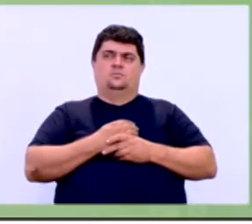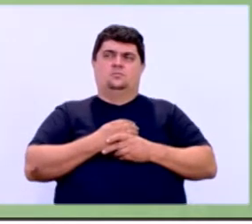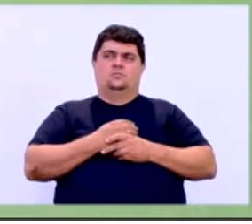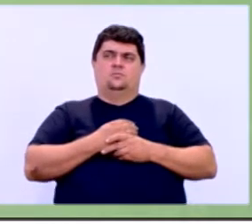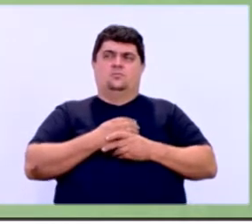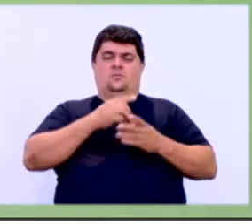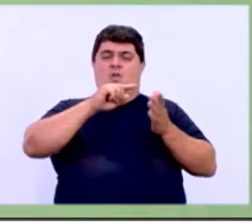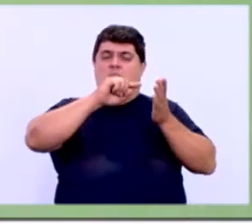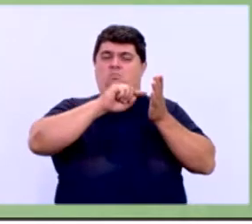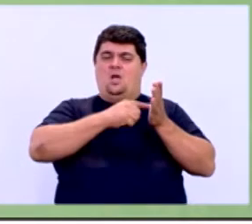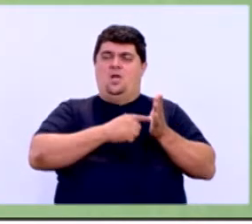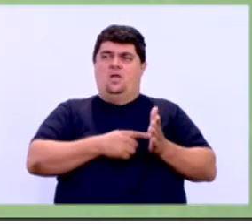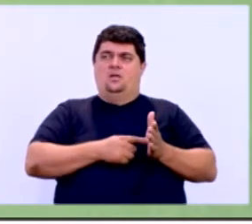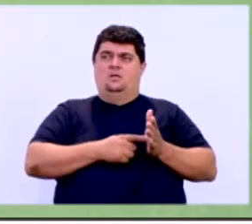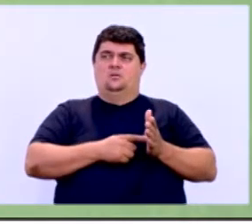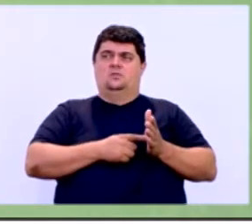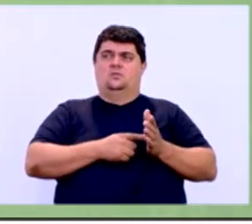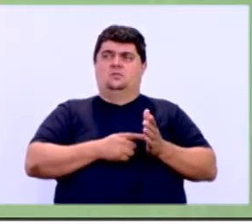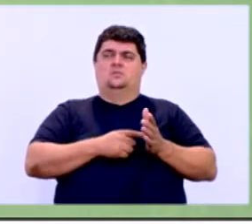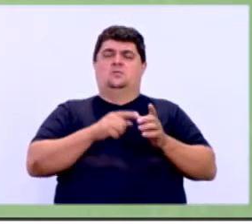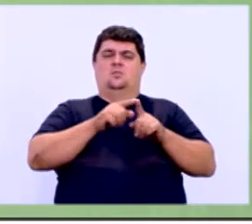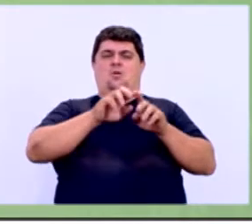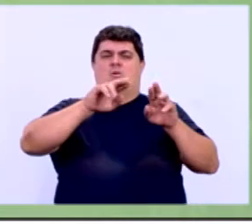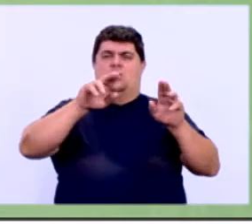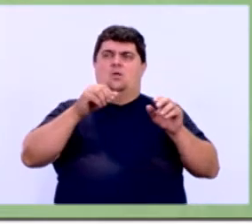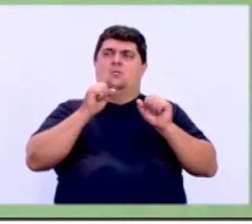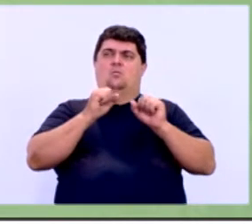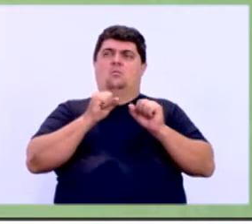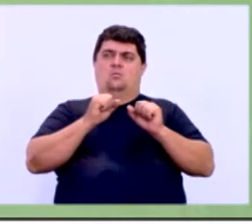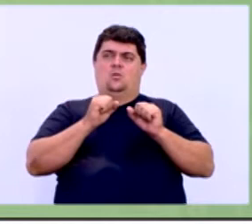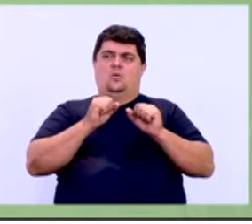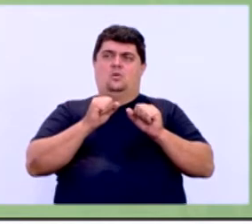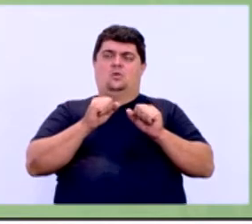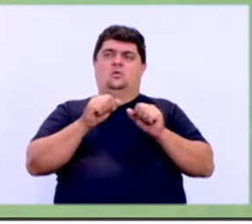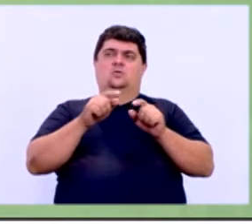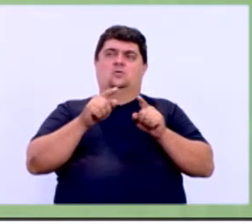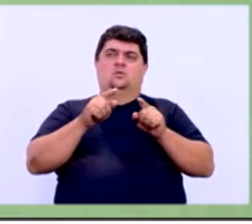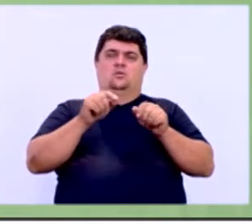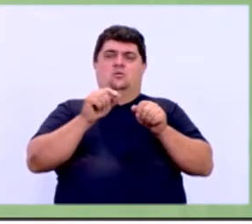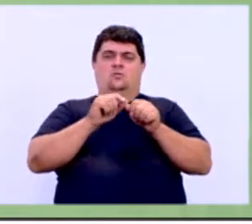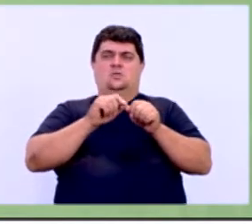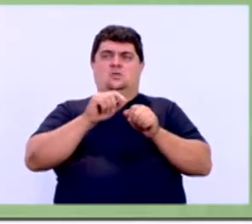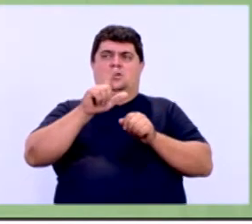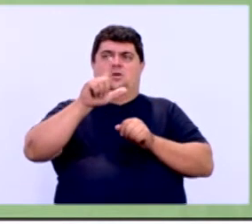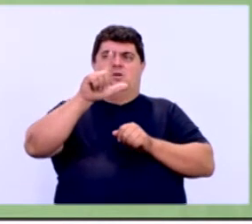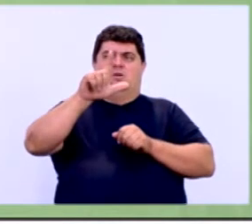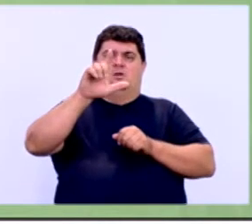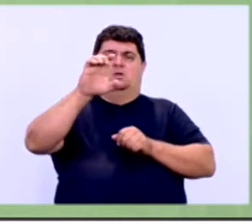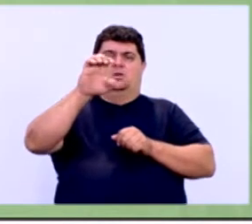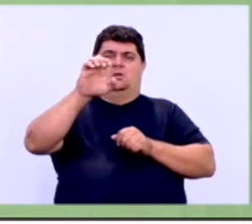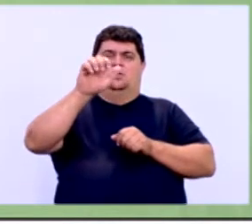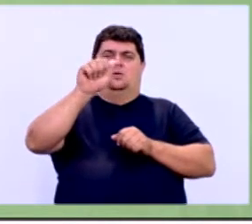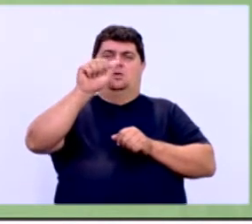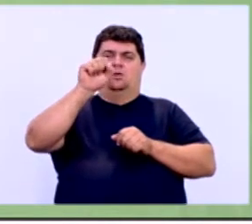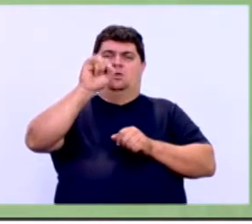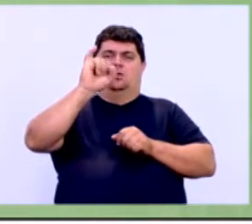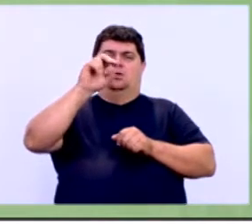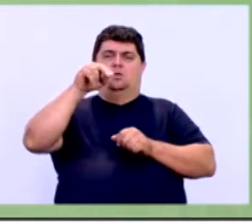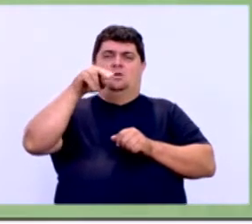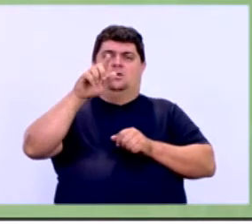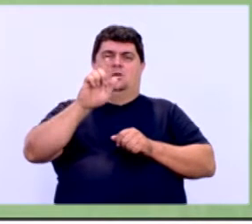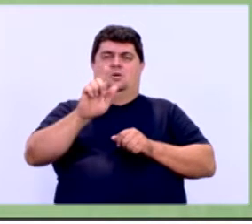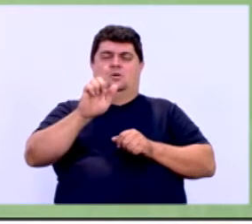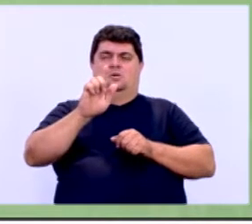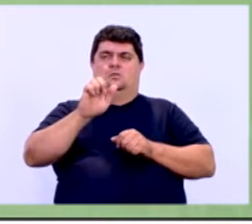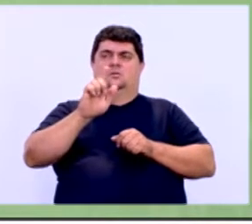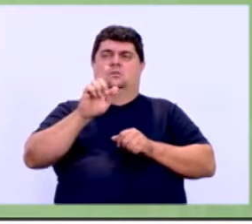As máquinas e equipamentos podem ser financiados através de leasing. Né? Então, é óbvio que